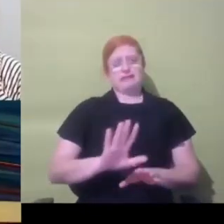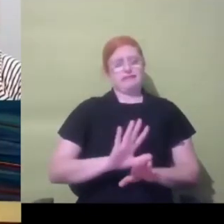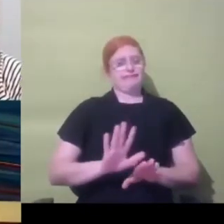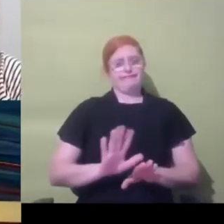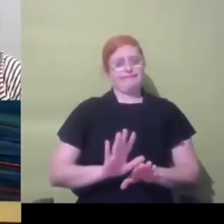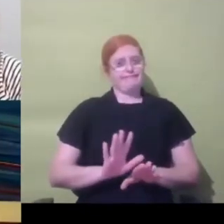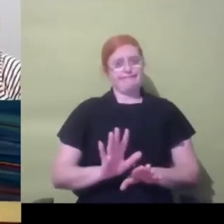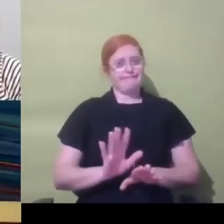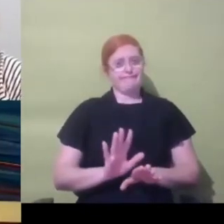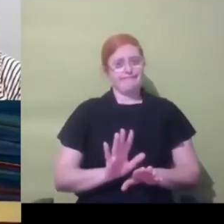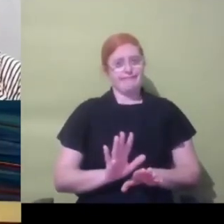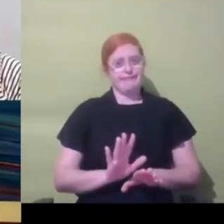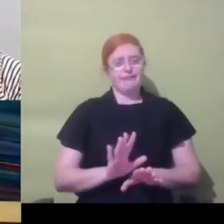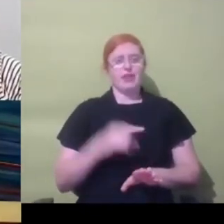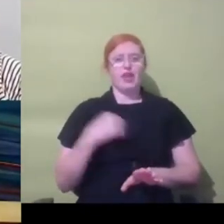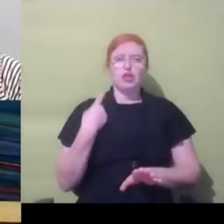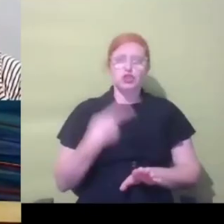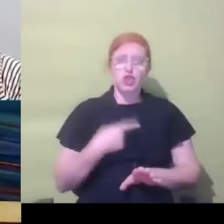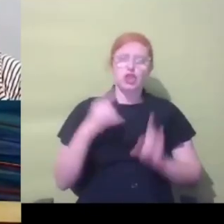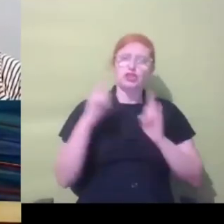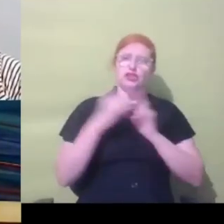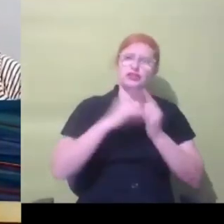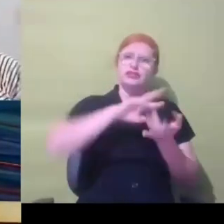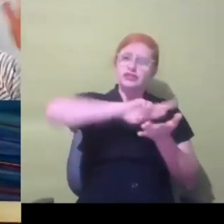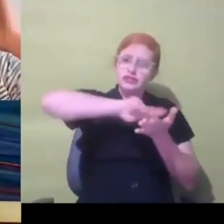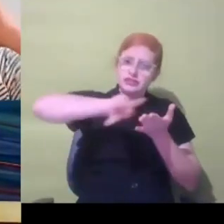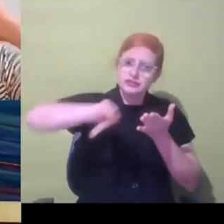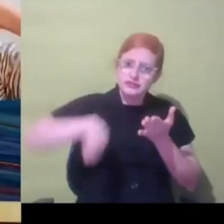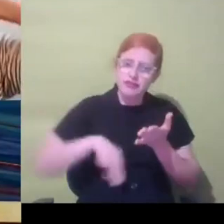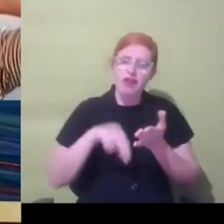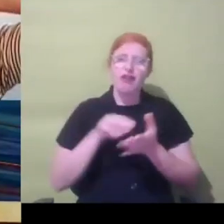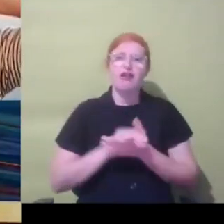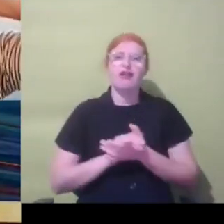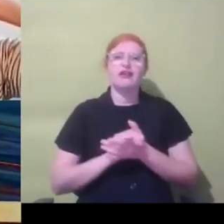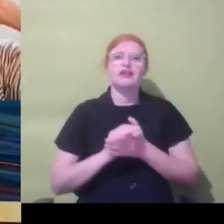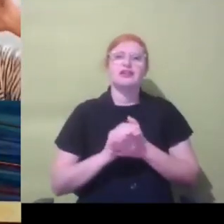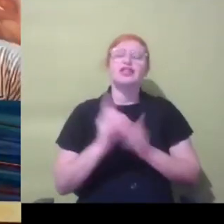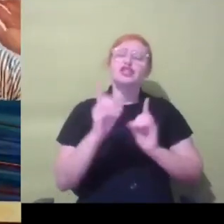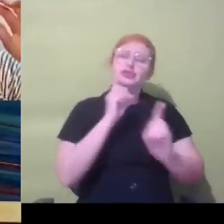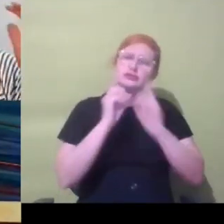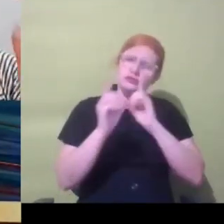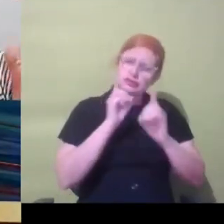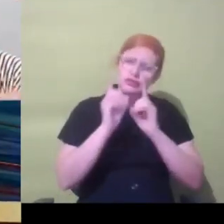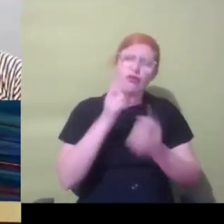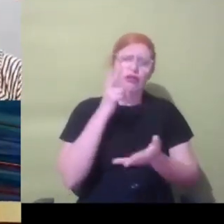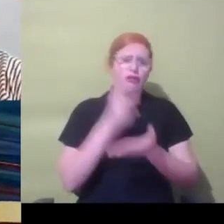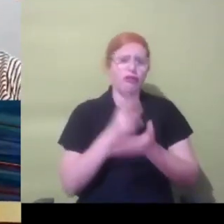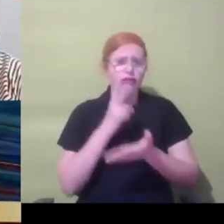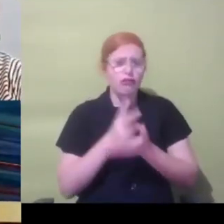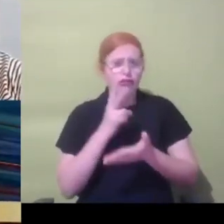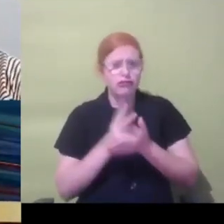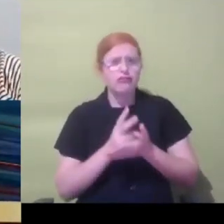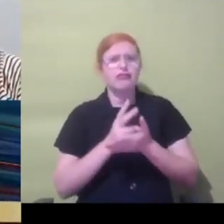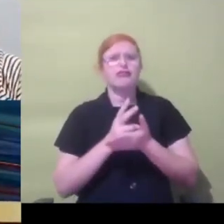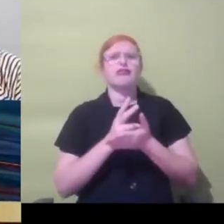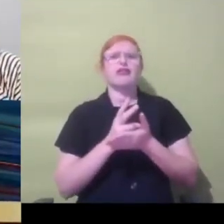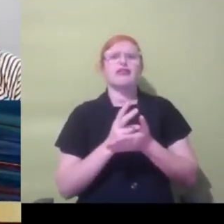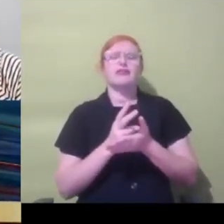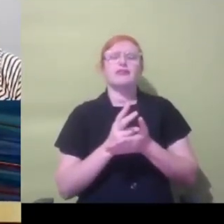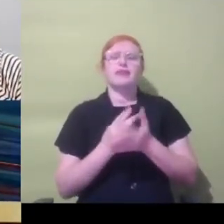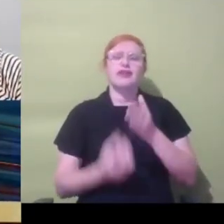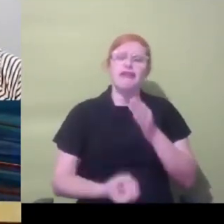né? Nós somos uma organização plural, uma organização dialógica que está sempre se reinventando,